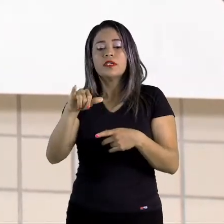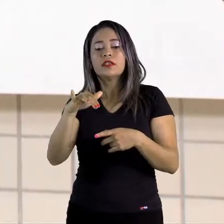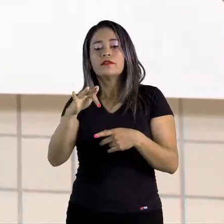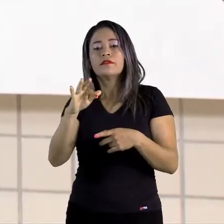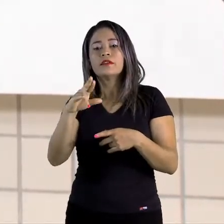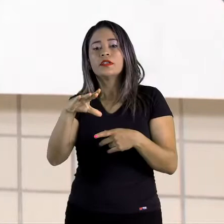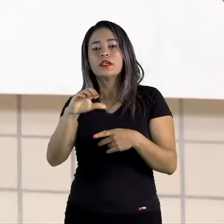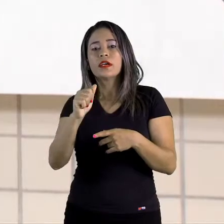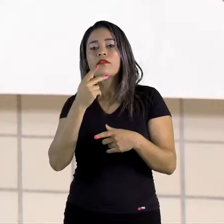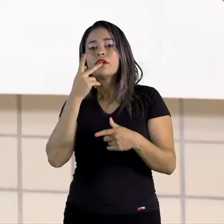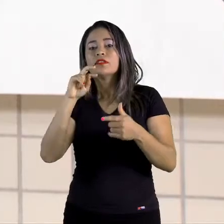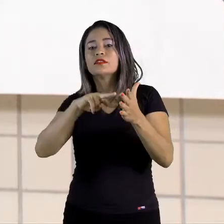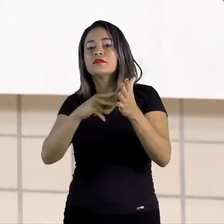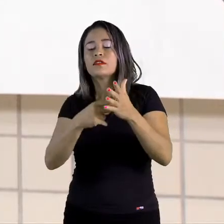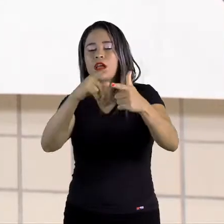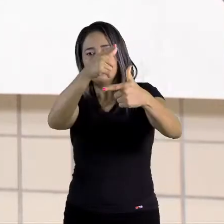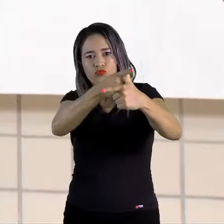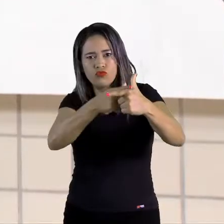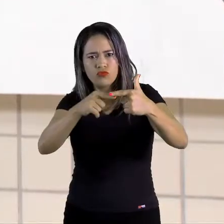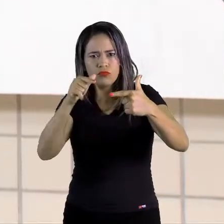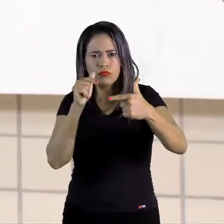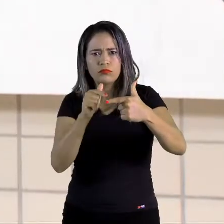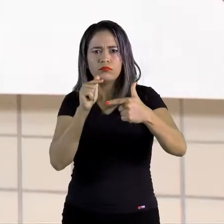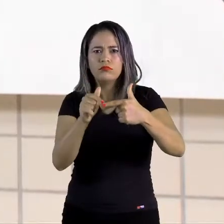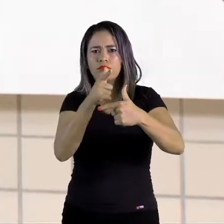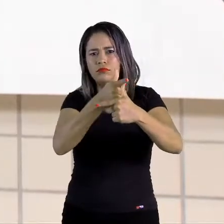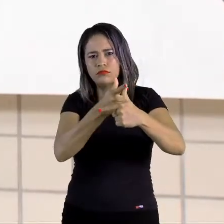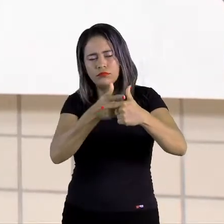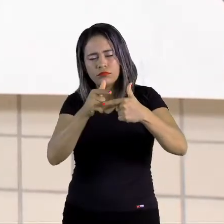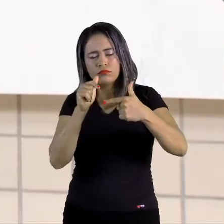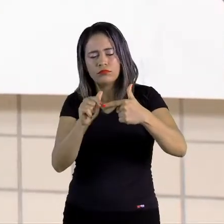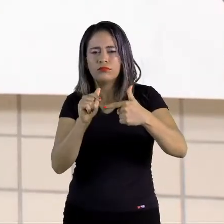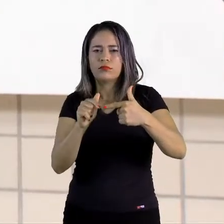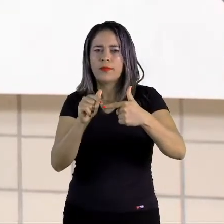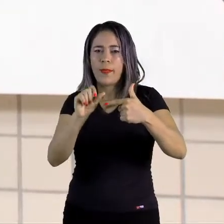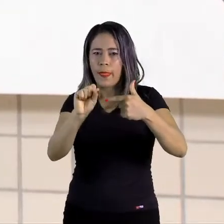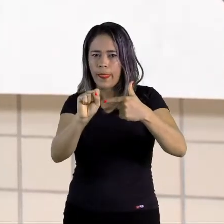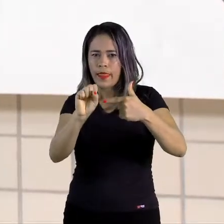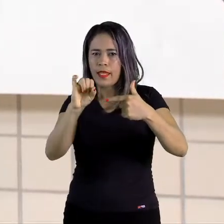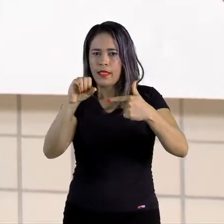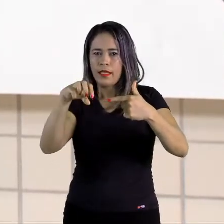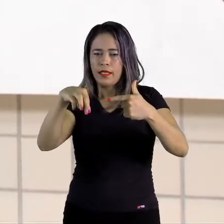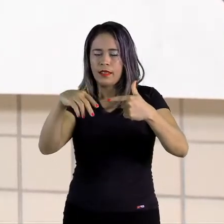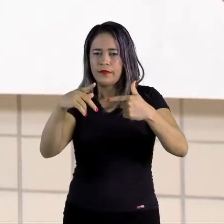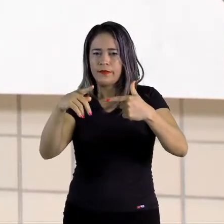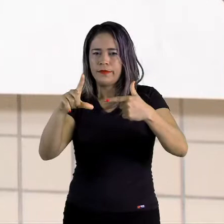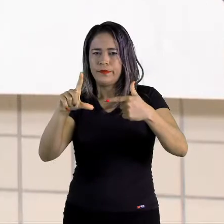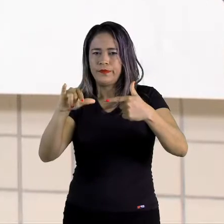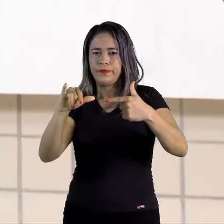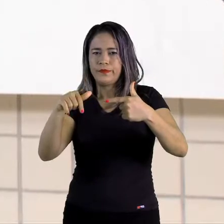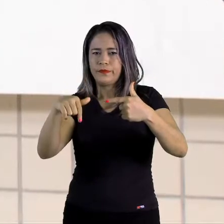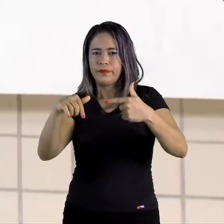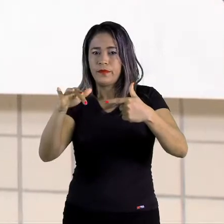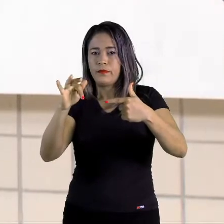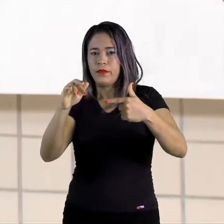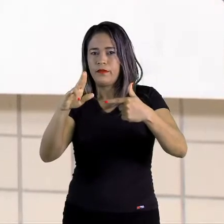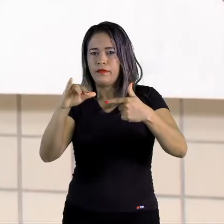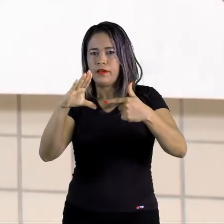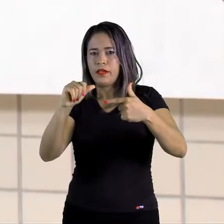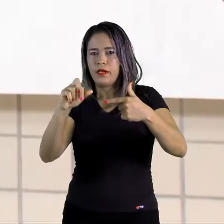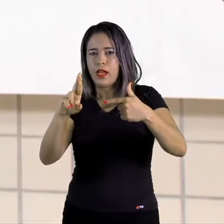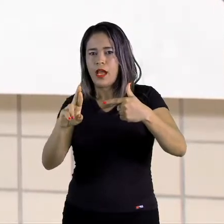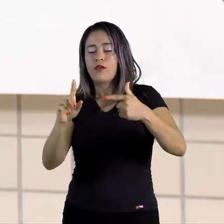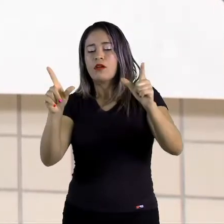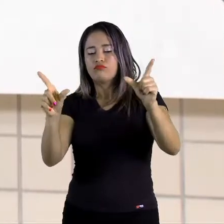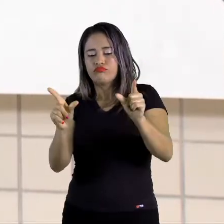dizer divide a fração. Simplifica, é divide, transformar ela em um númerozinho menor, tá? É para